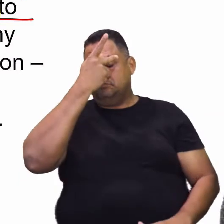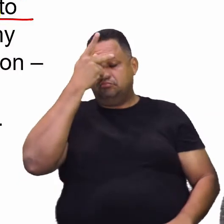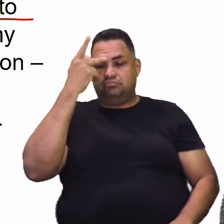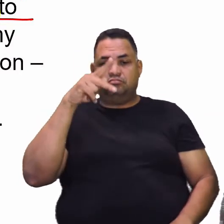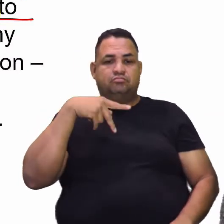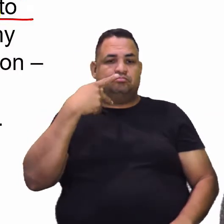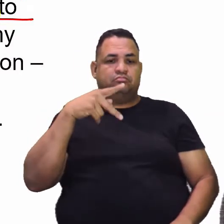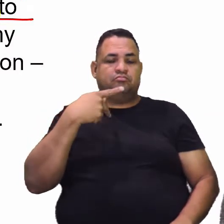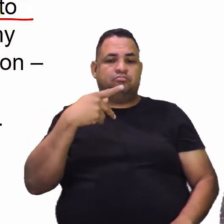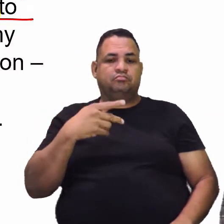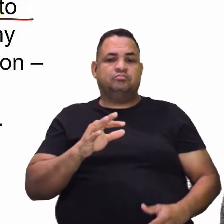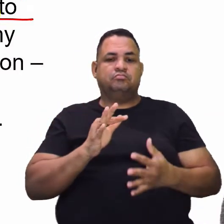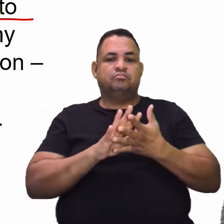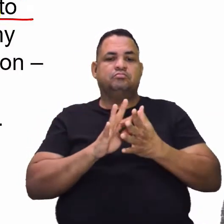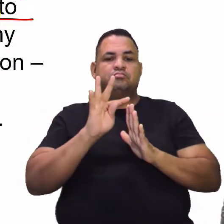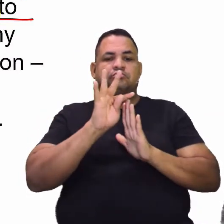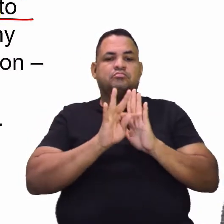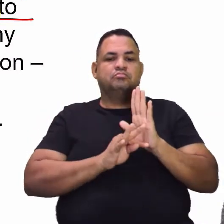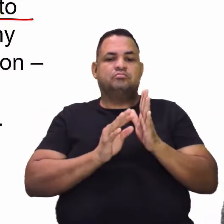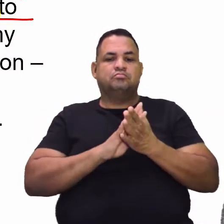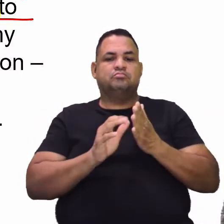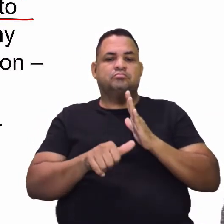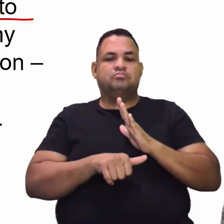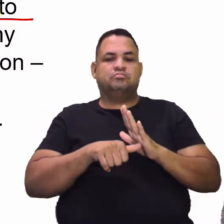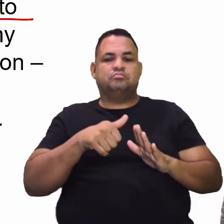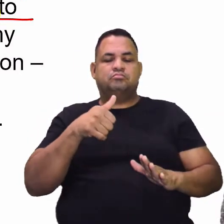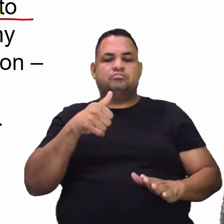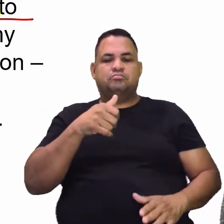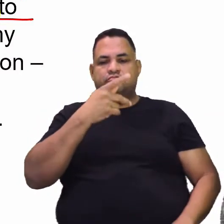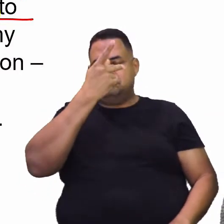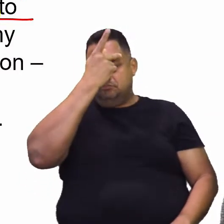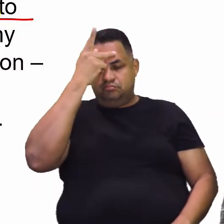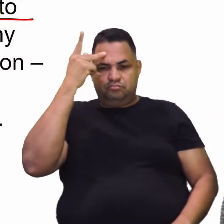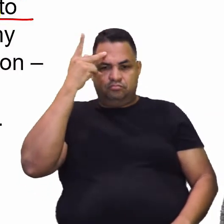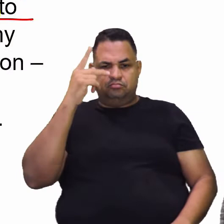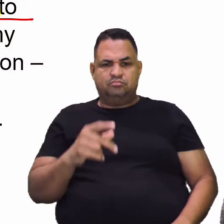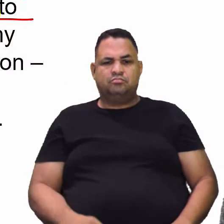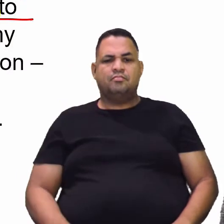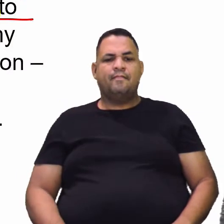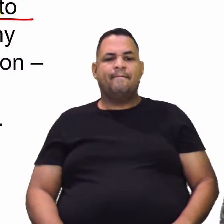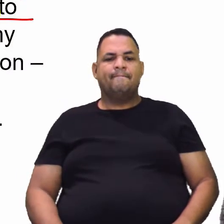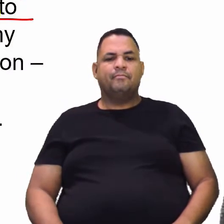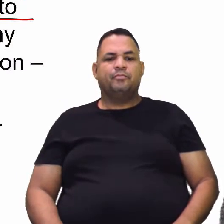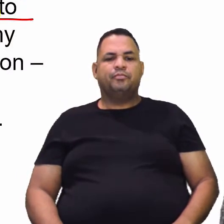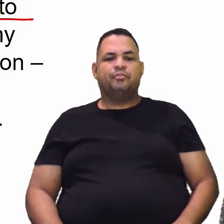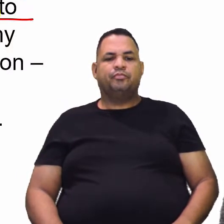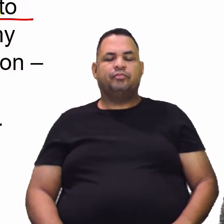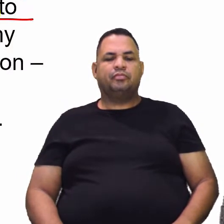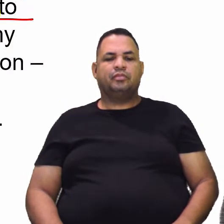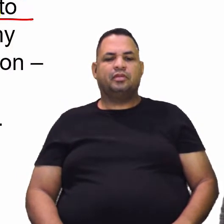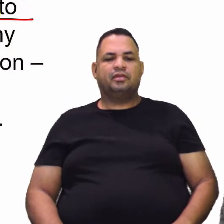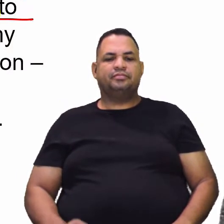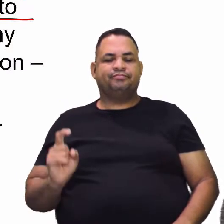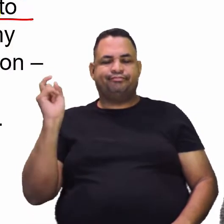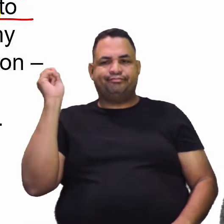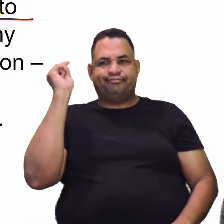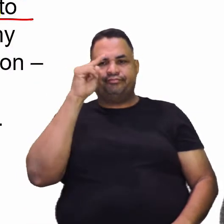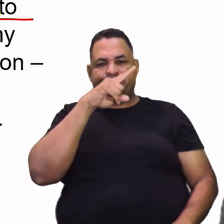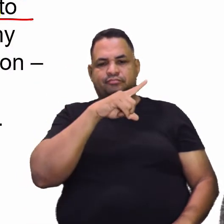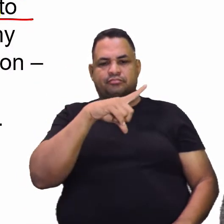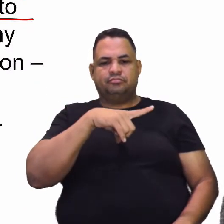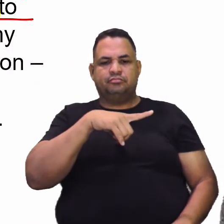que fala, sobre a primeira pessoa, então a pessoa falando sobre ela mesma. Então é difícil ter